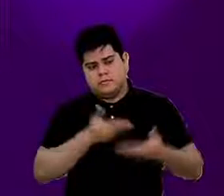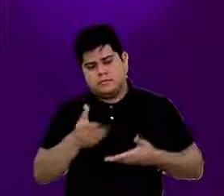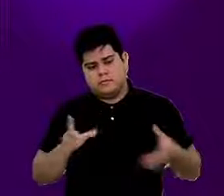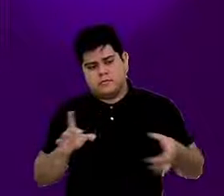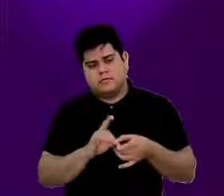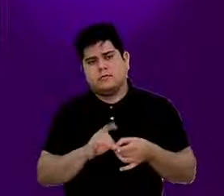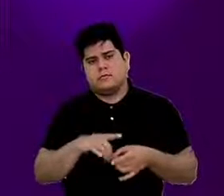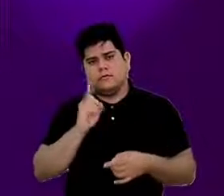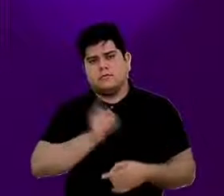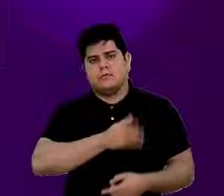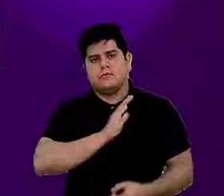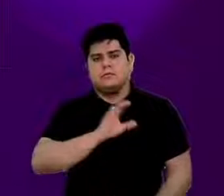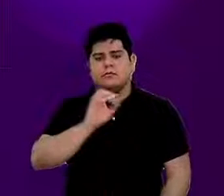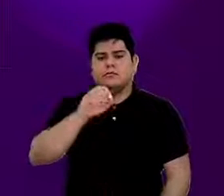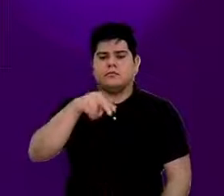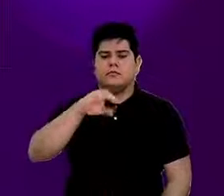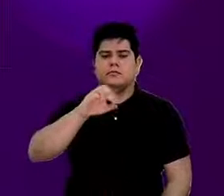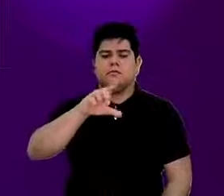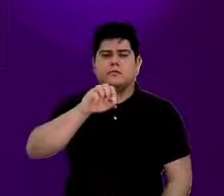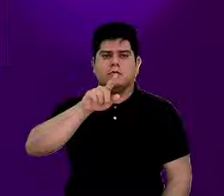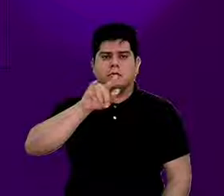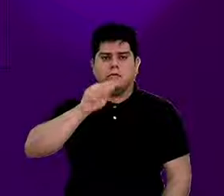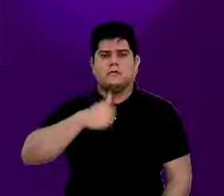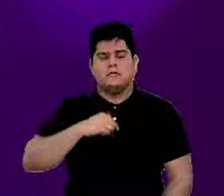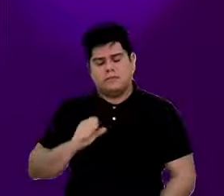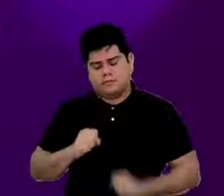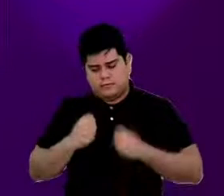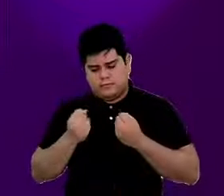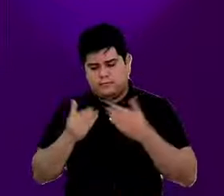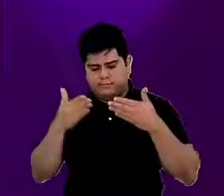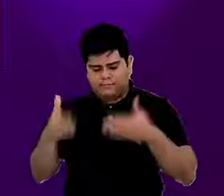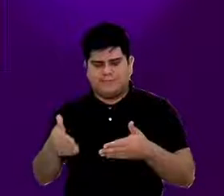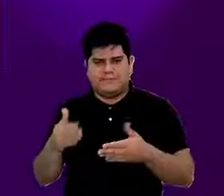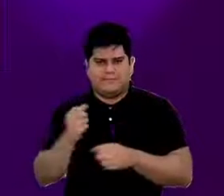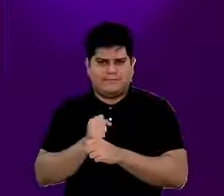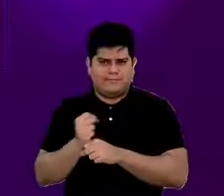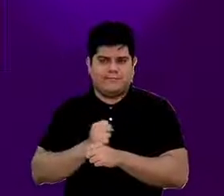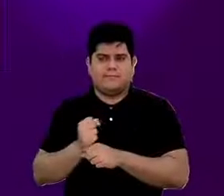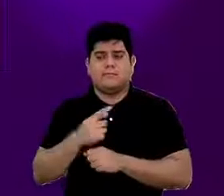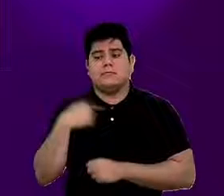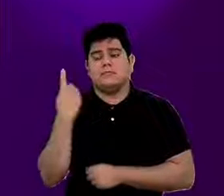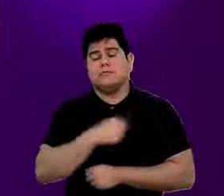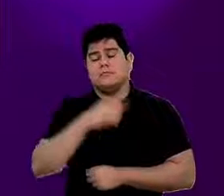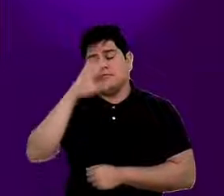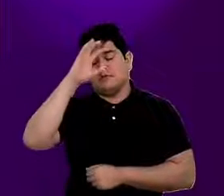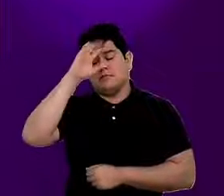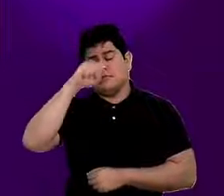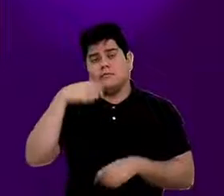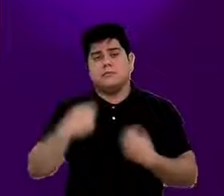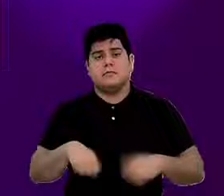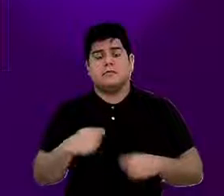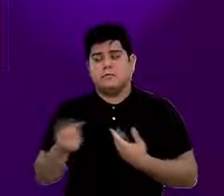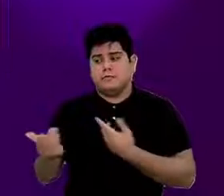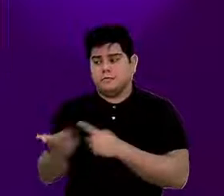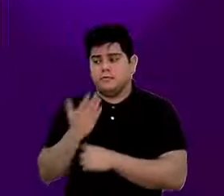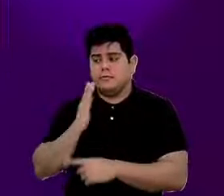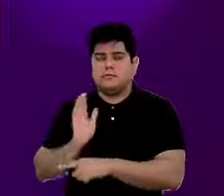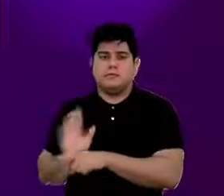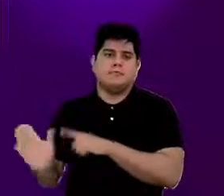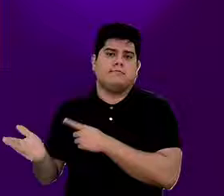é a cardio-oncologia, área a qual eu me dedico há muitos anos e que a gente aprendeu a necessidade da colaboração